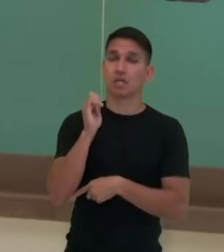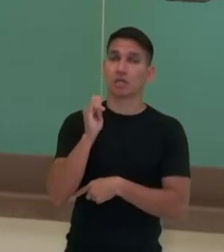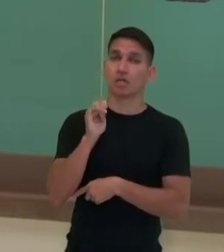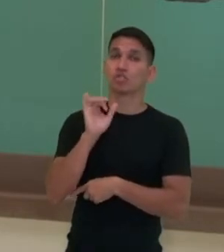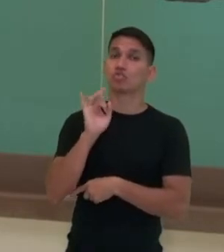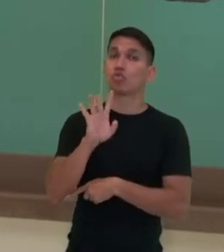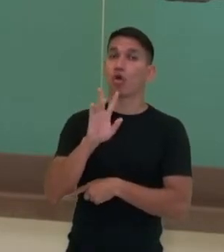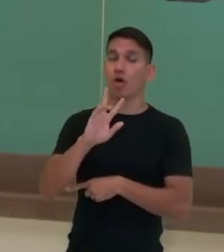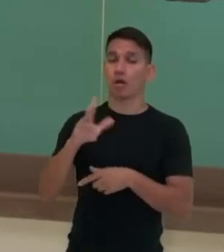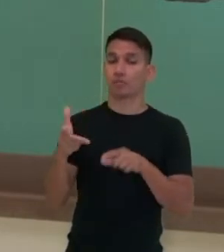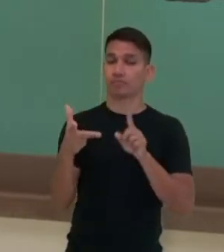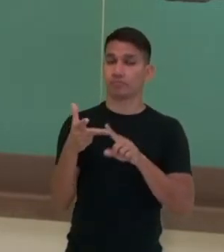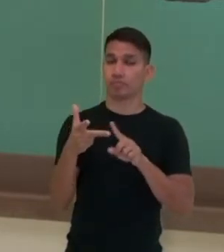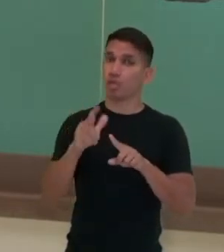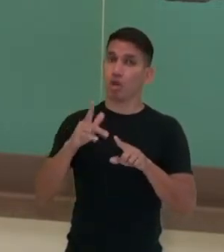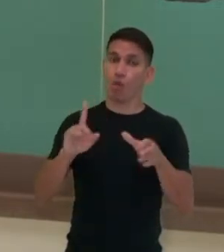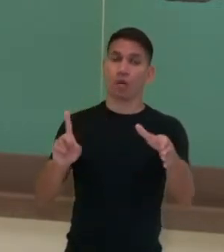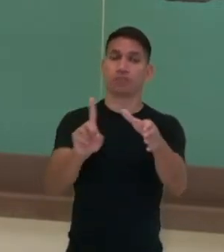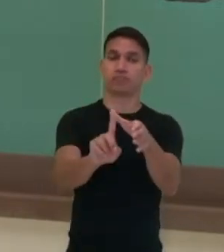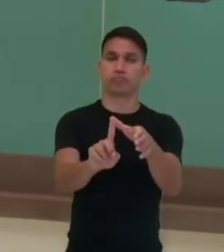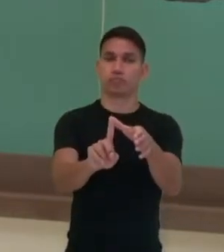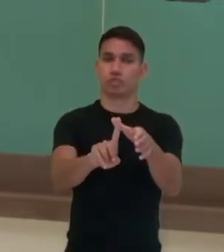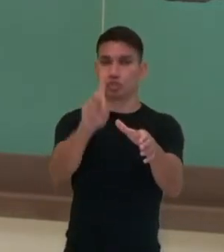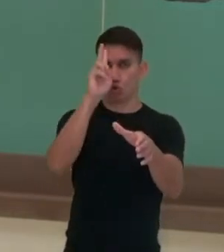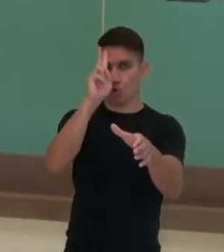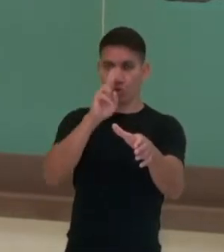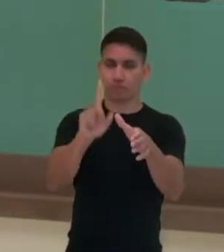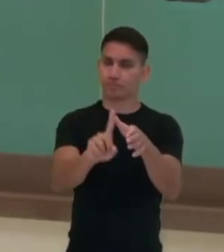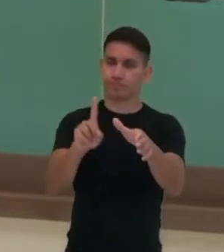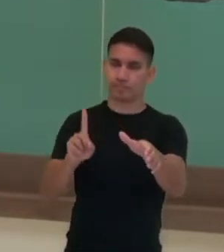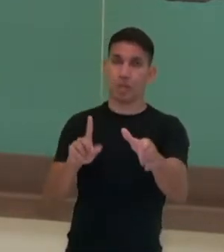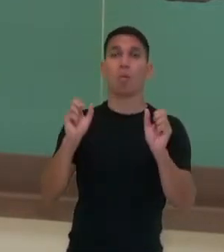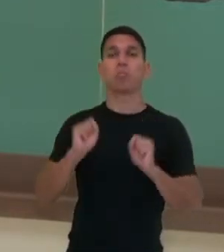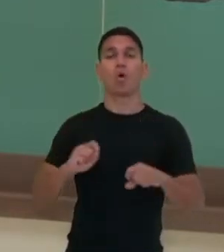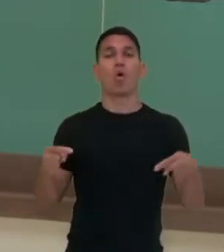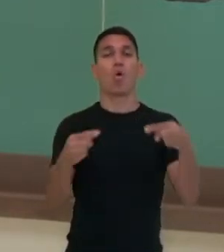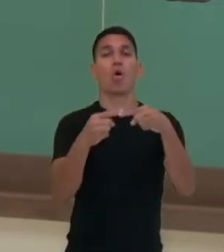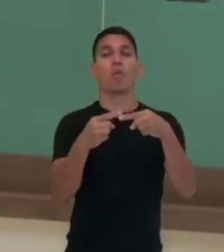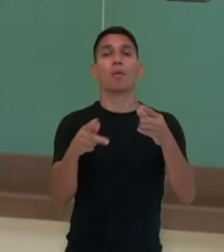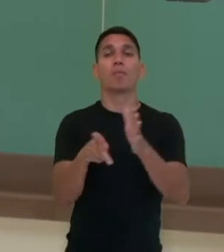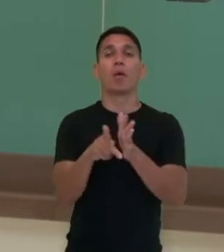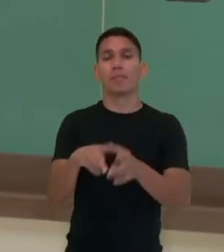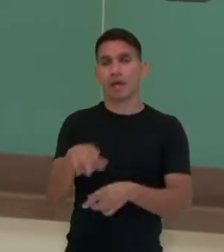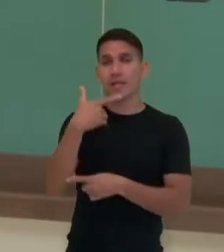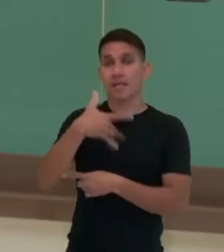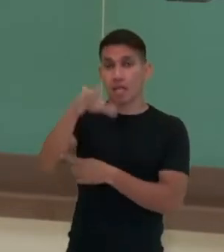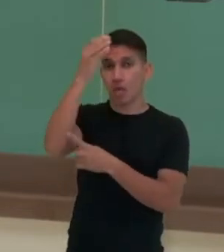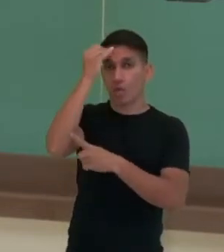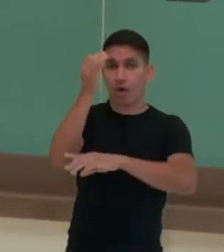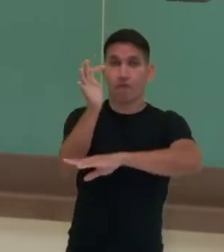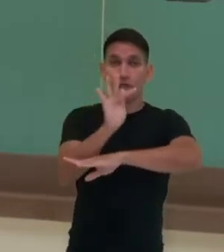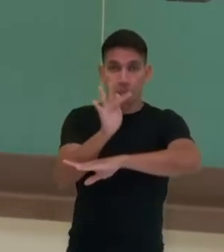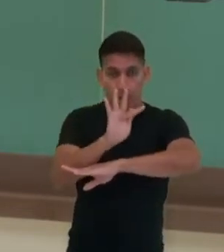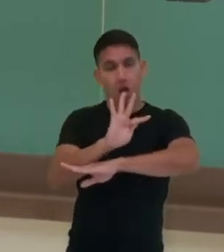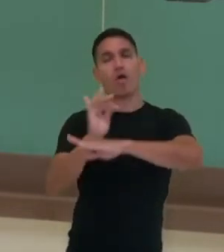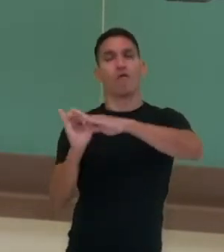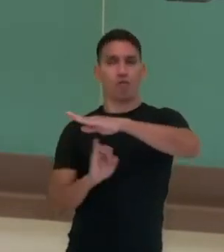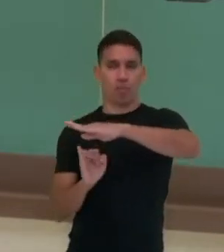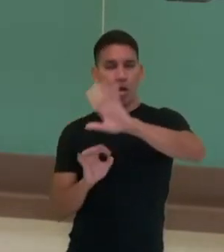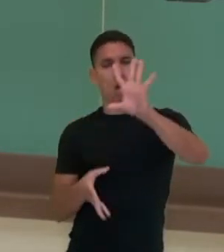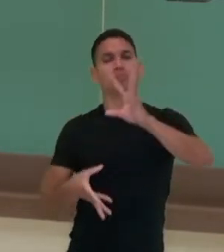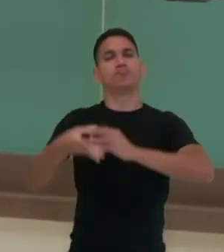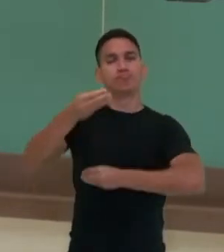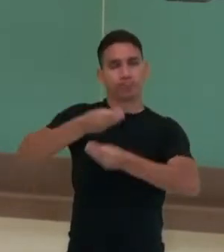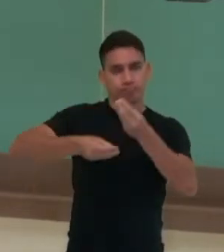como personagem, tá? Pode combinar a linguagem formal com a linguagem informal.